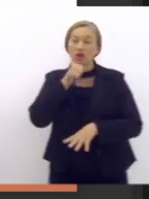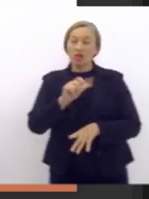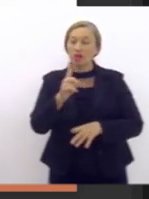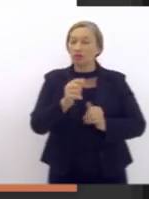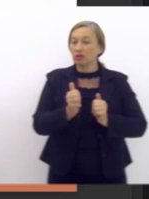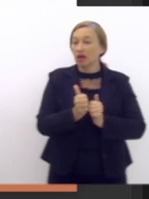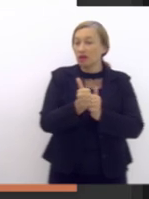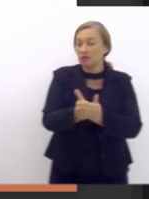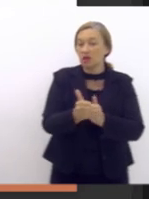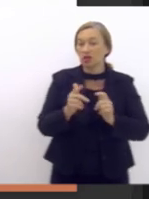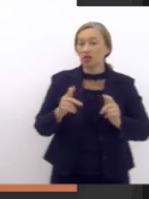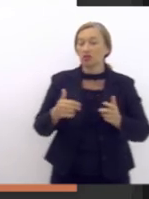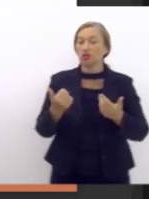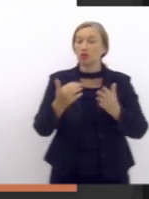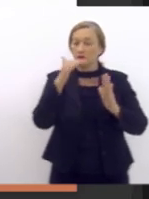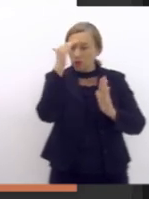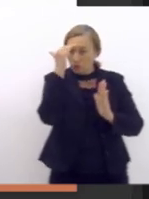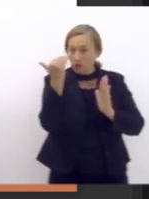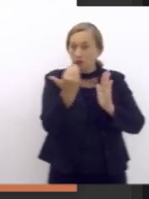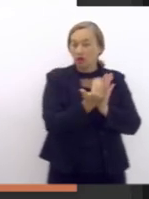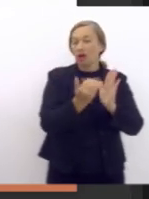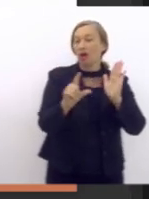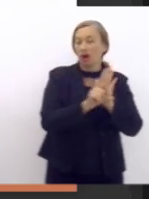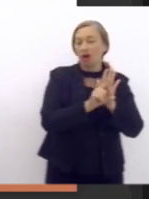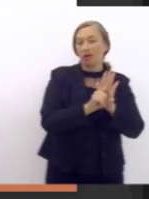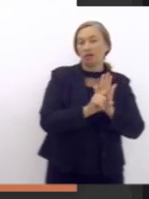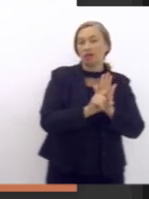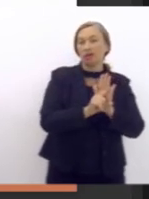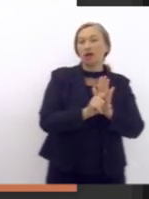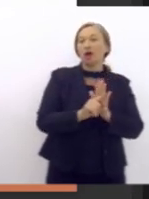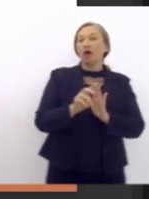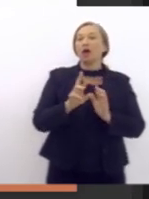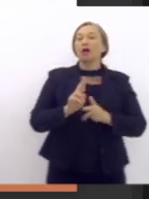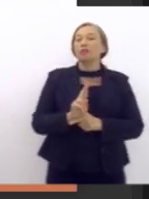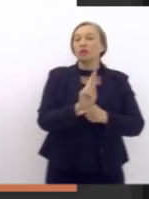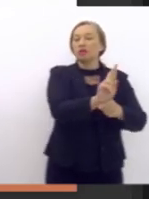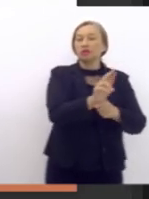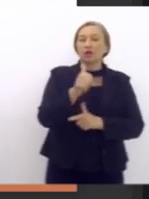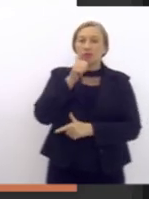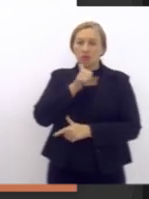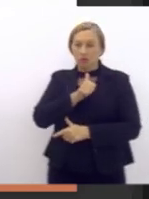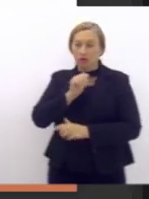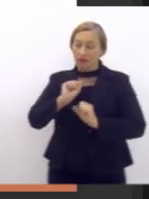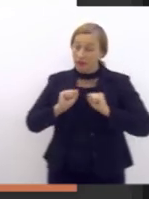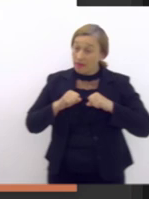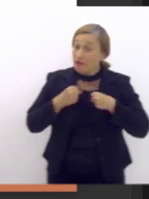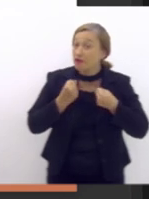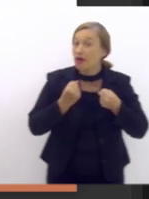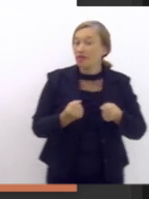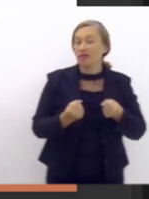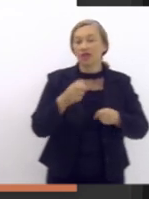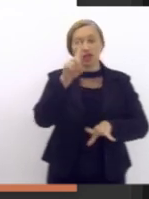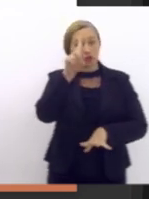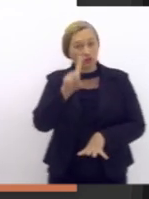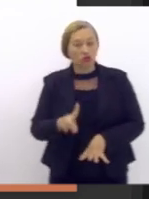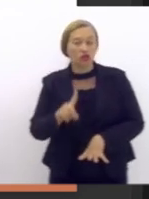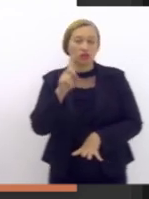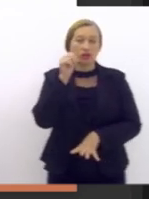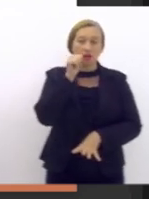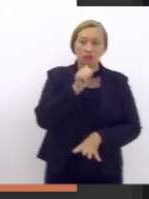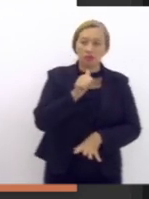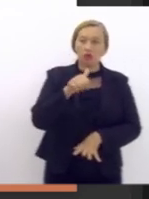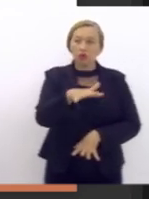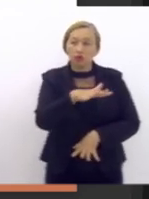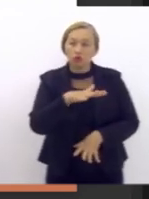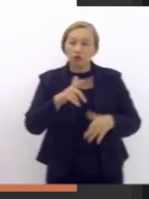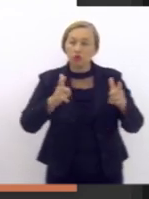como deveria na justiça brasileira. A Procuradora da Mulher, ela vai ser, então, essa defensora de direitos das mulheres no